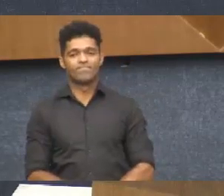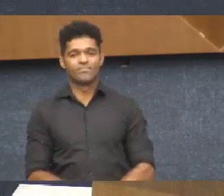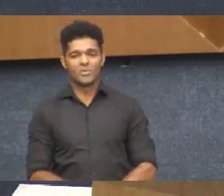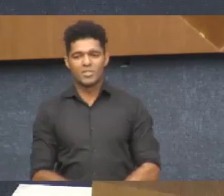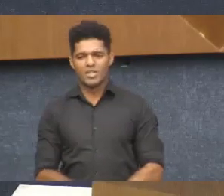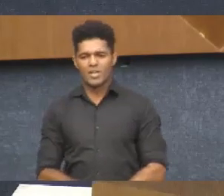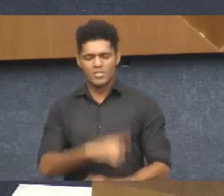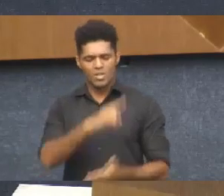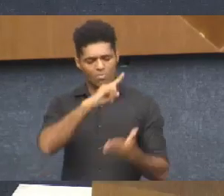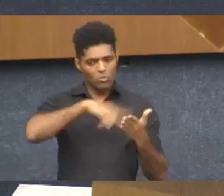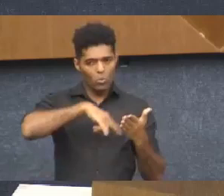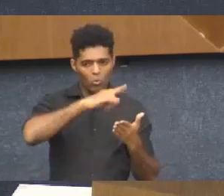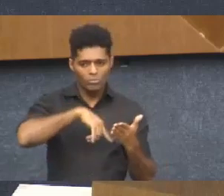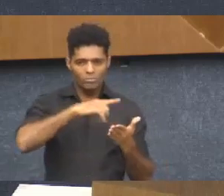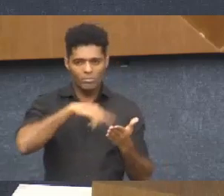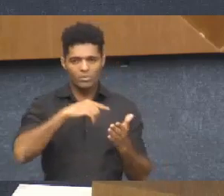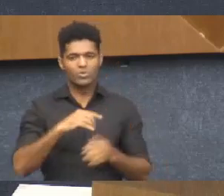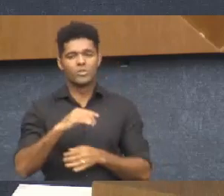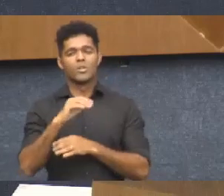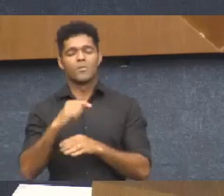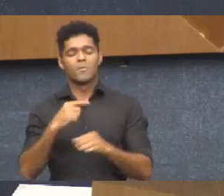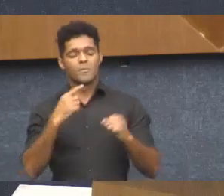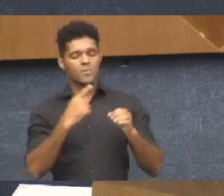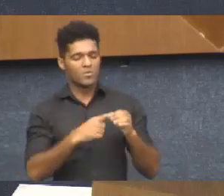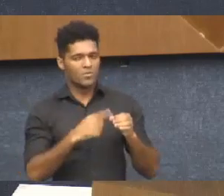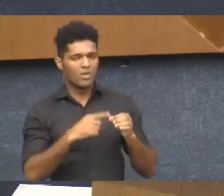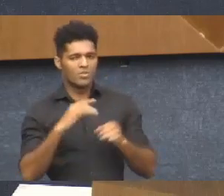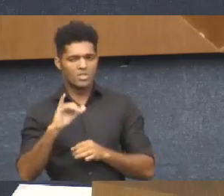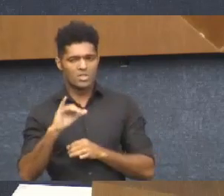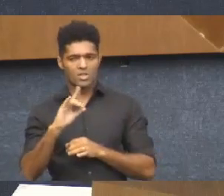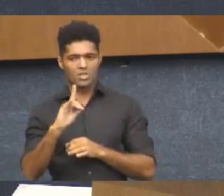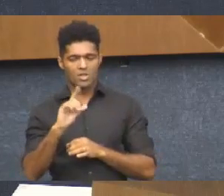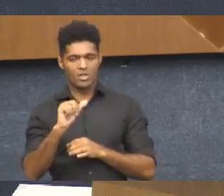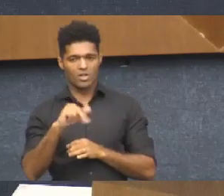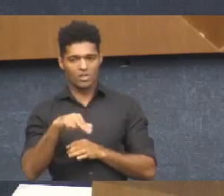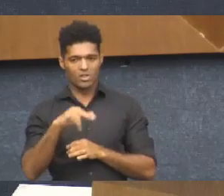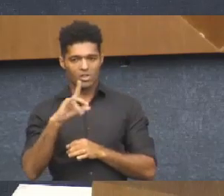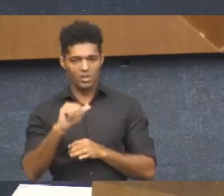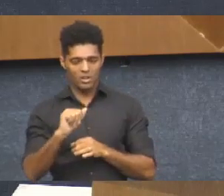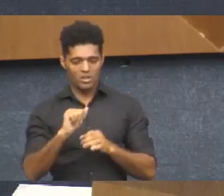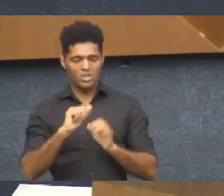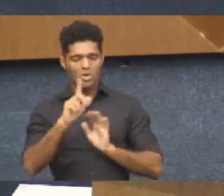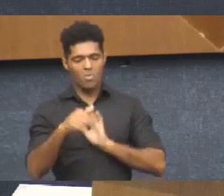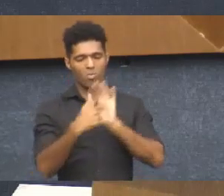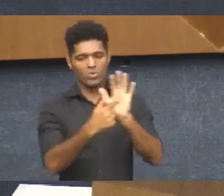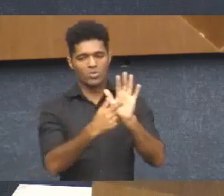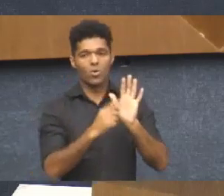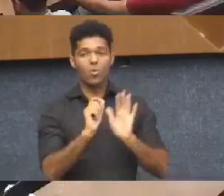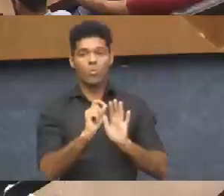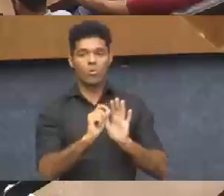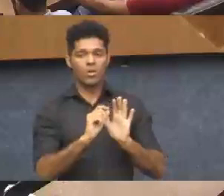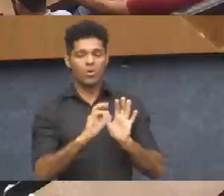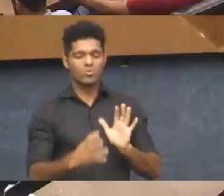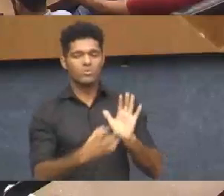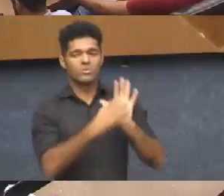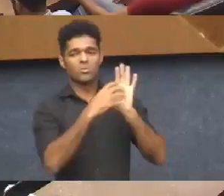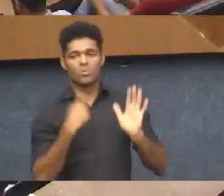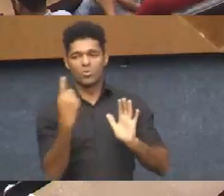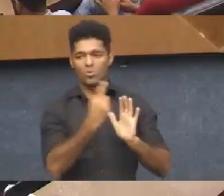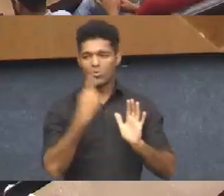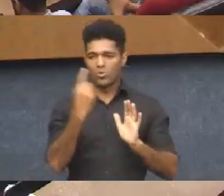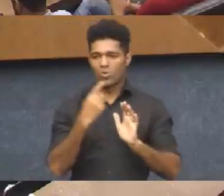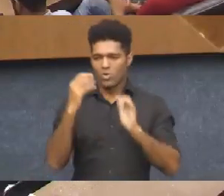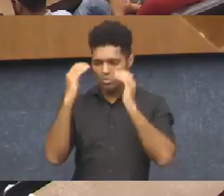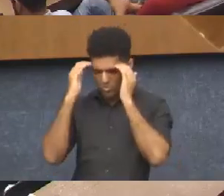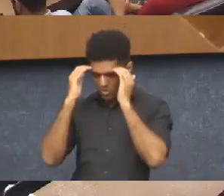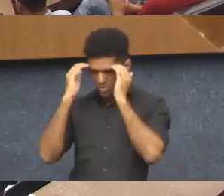Que essa cidadania honorária de Belo Horizonte seja um símbolo do nosso reconhecimento do seu talento e do seu trabalho, e que você